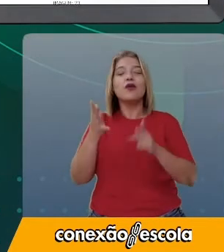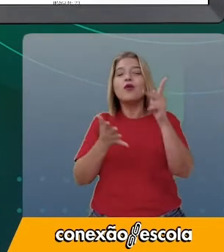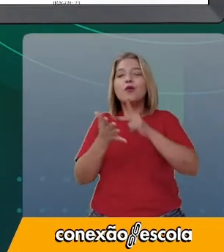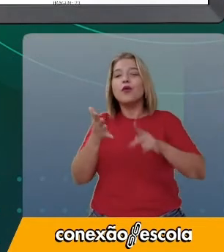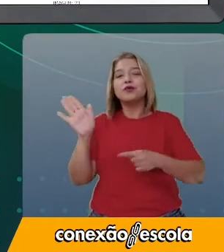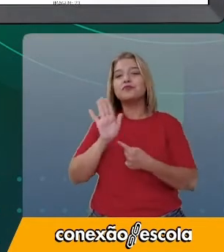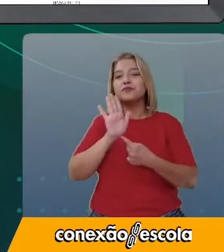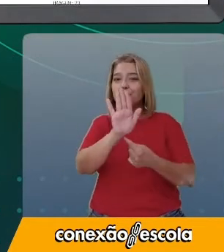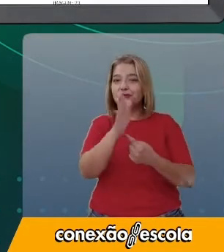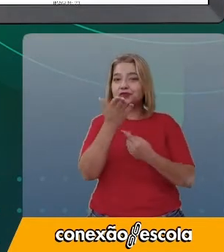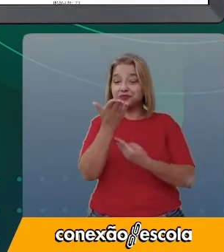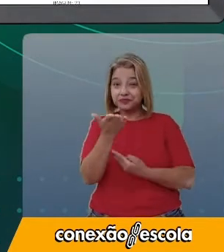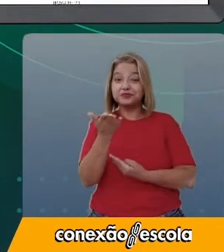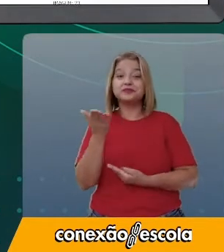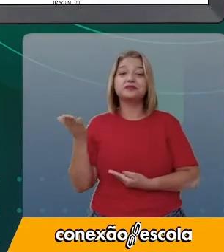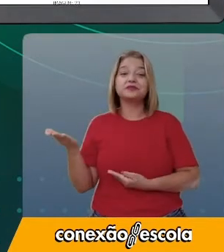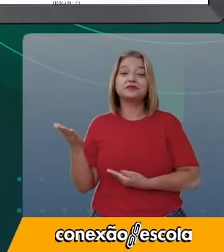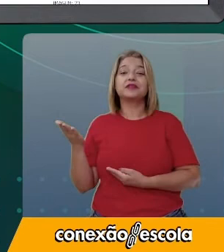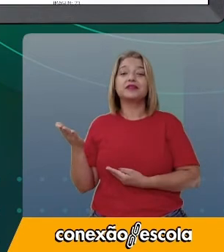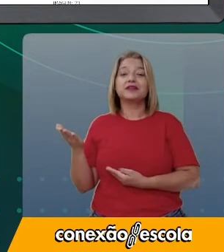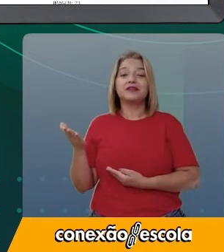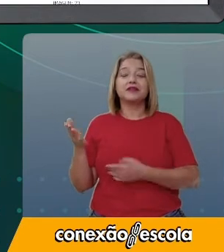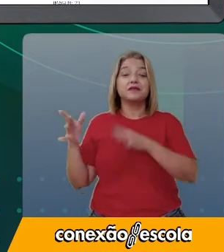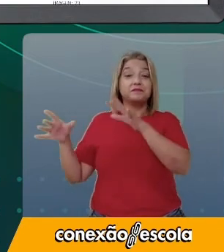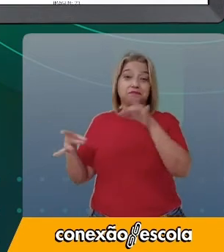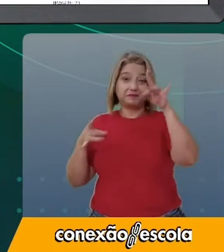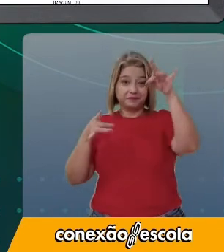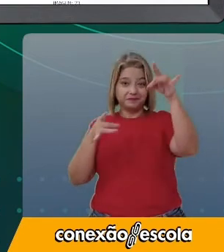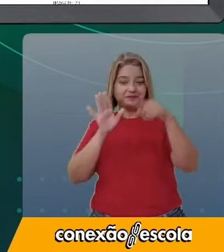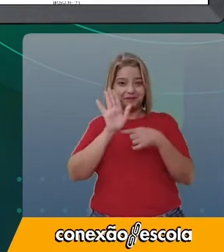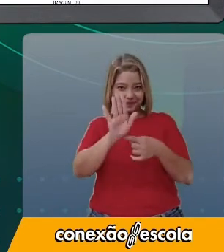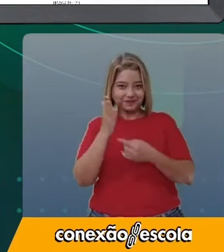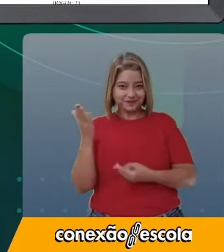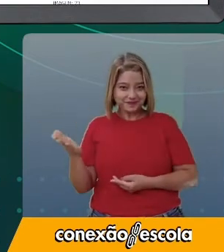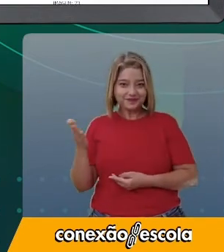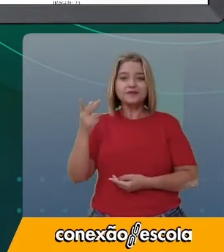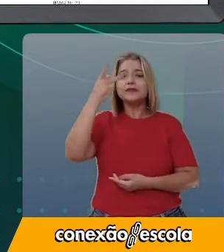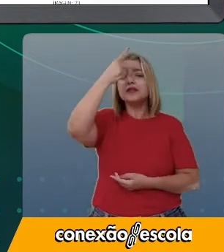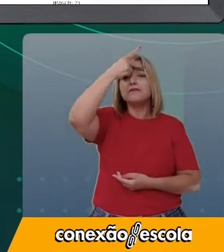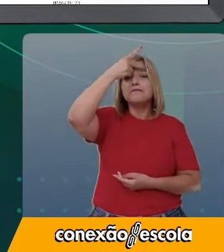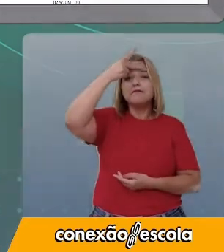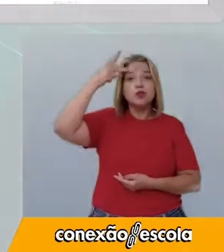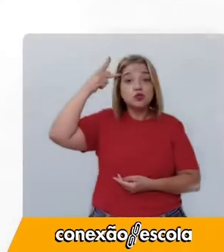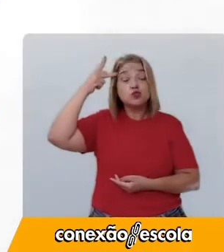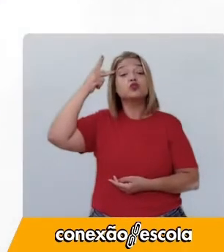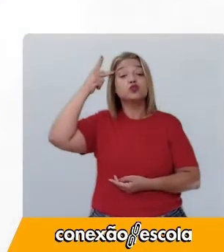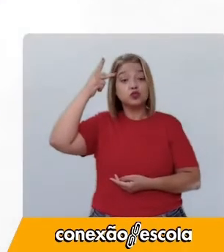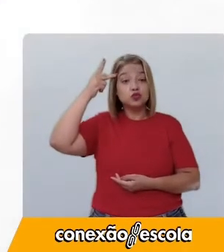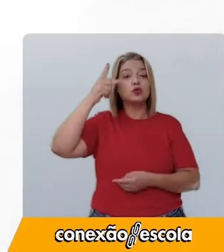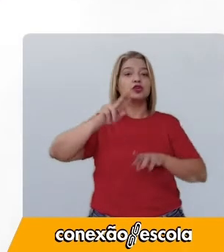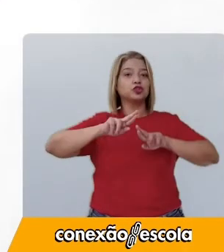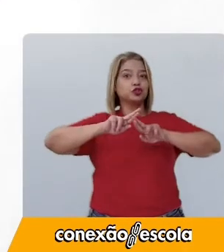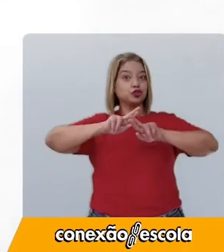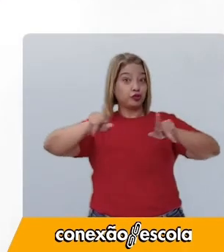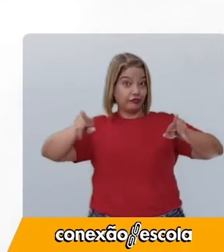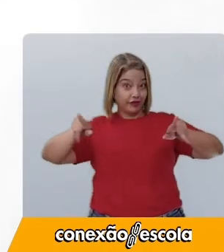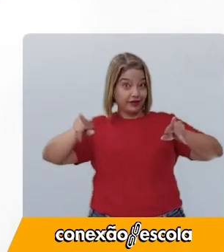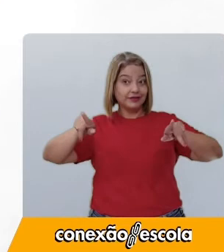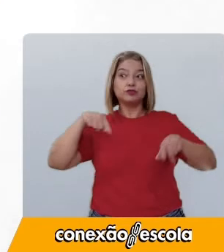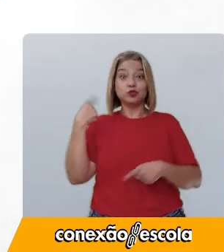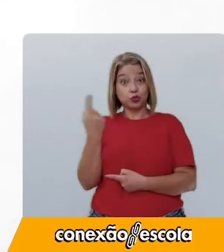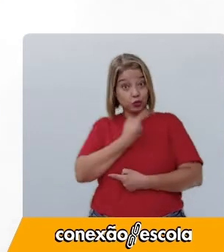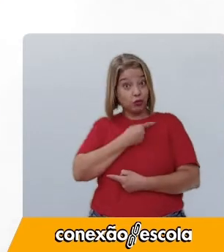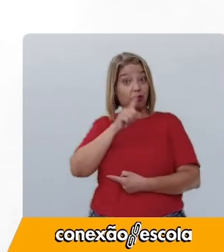esse fragmento do poema para vocês. Pessoas são diferentes. E nós